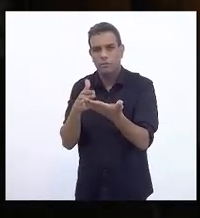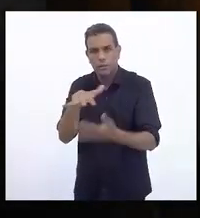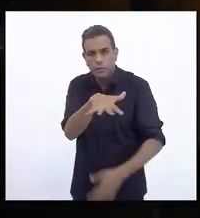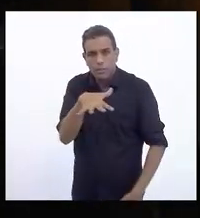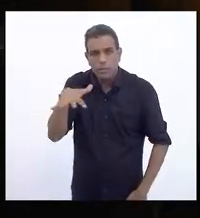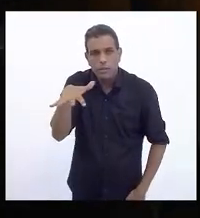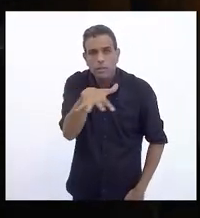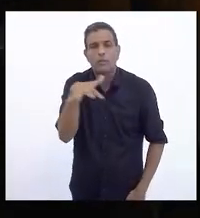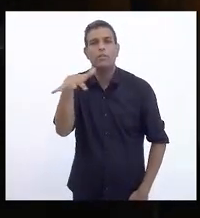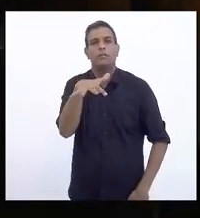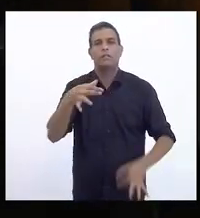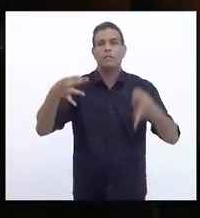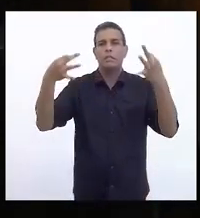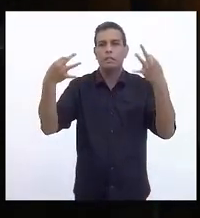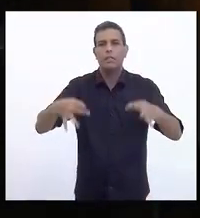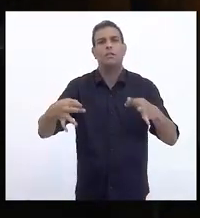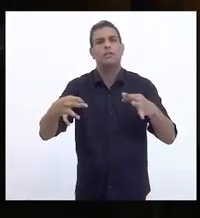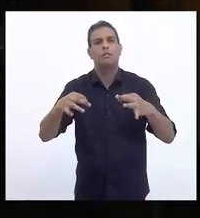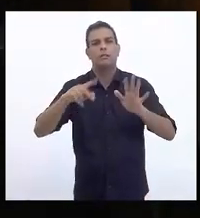aqui, absolutamente